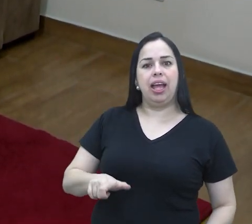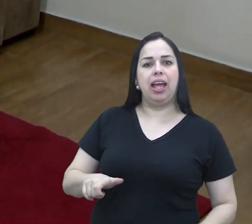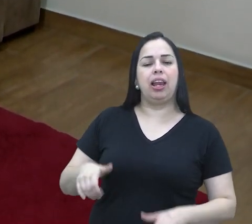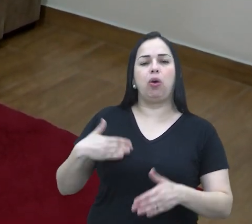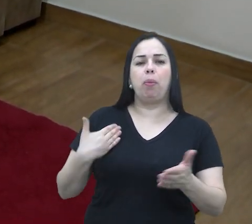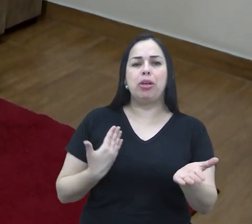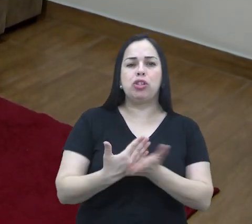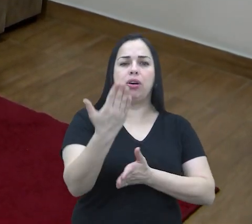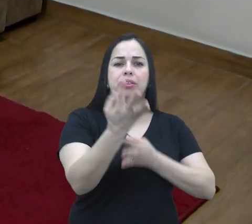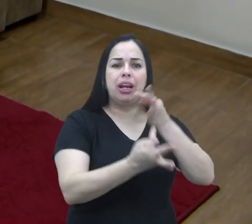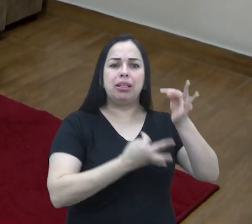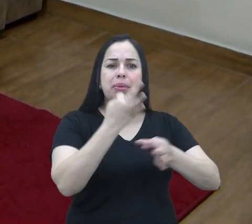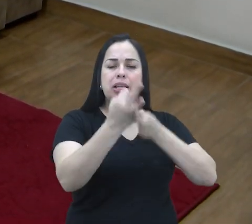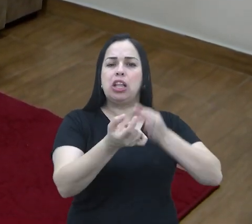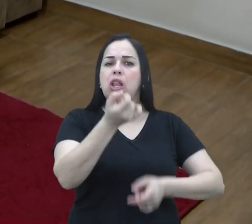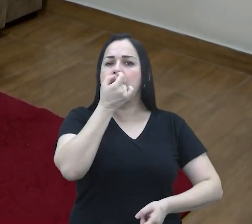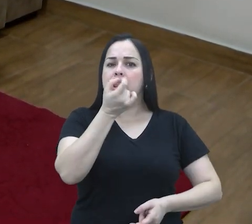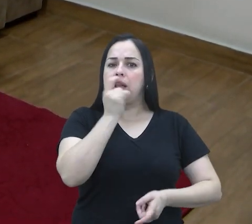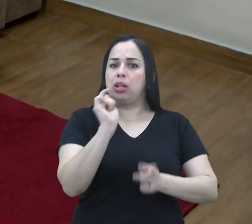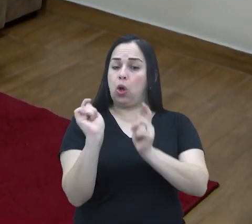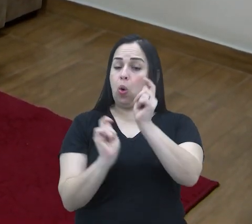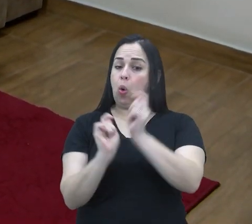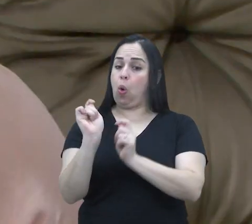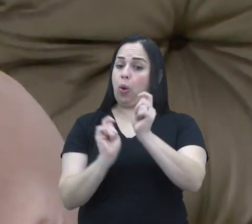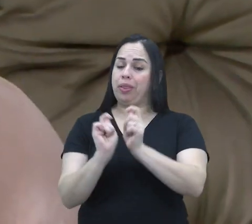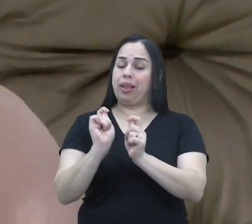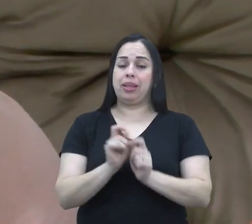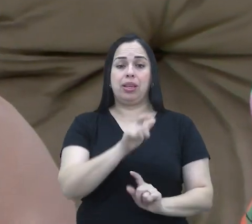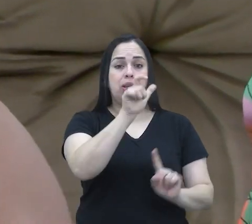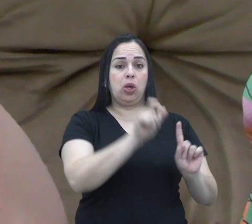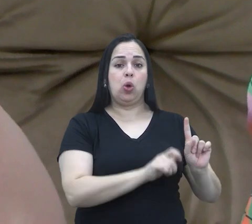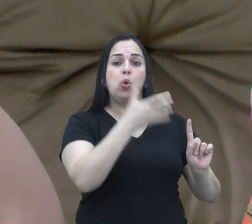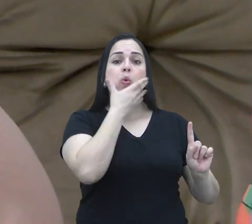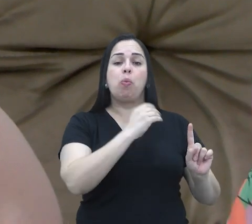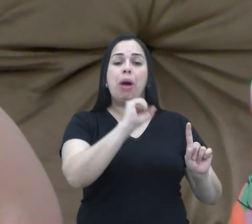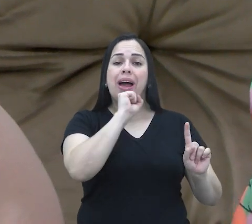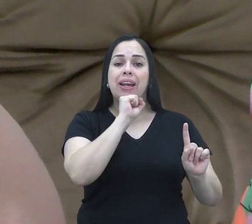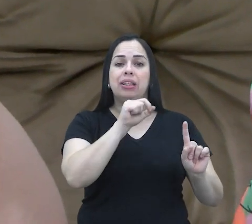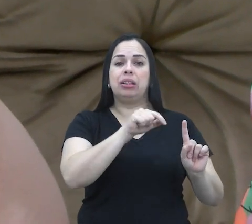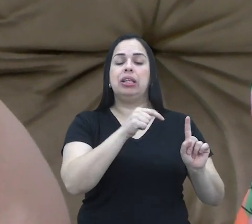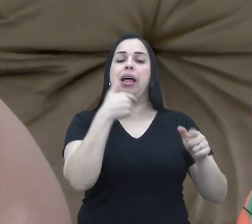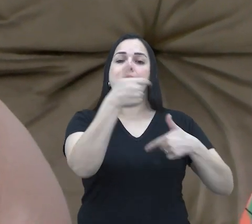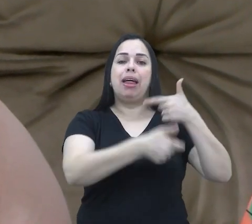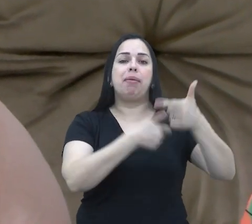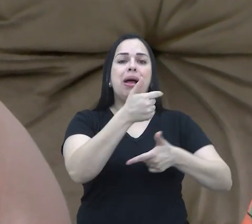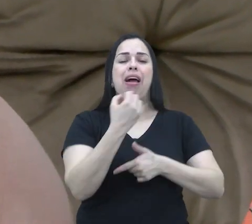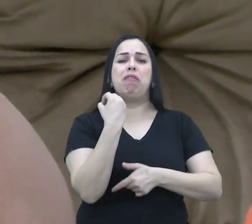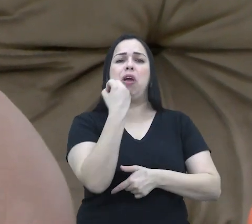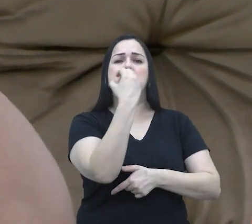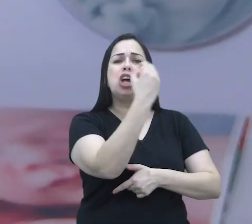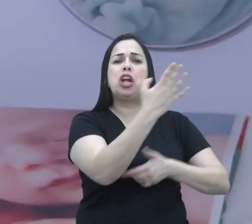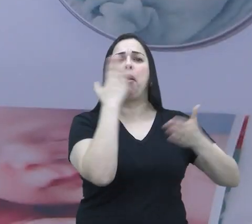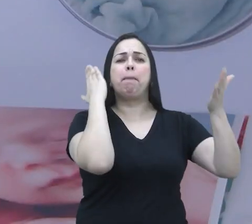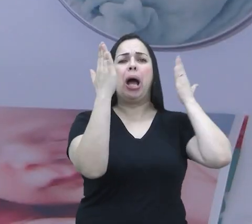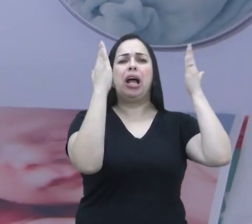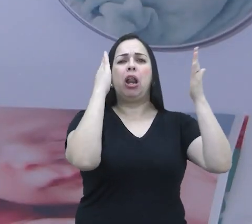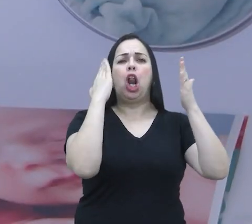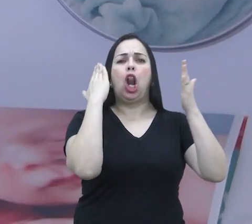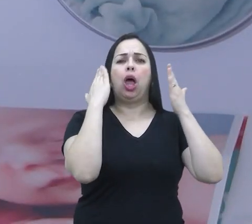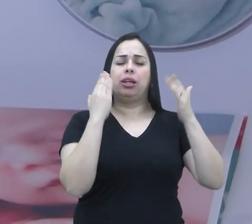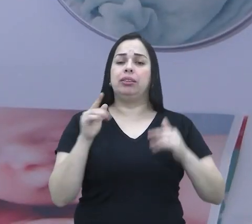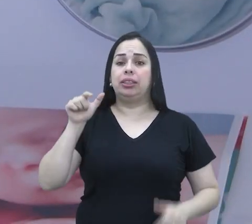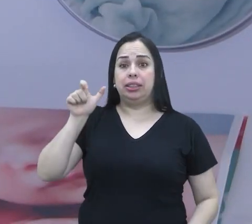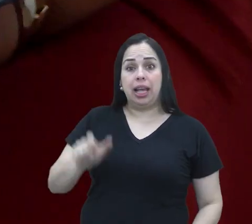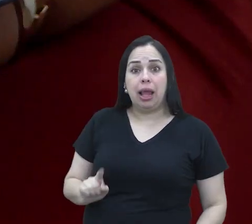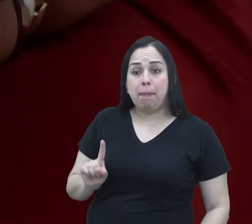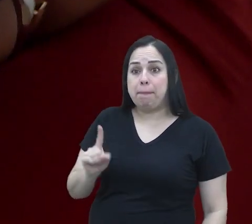comercial fazia tratamento com uso de medicamentos controlados e o marido, caminhoneiro, passava muito tempo viajando. Grávida de